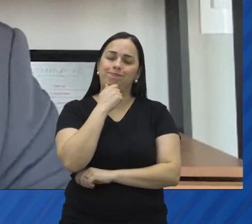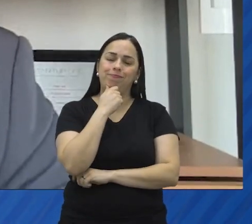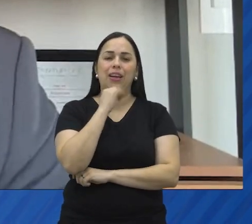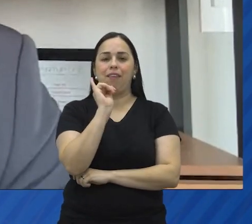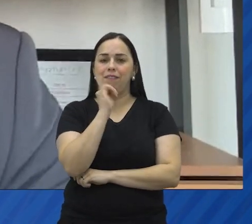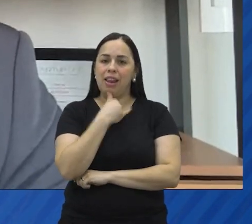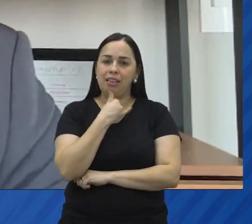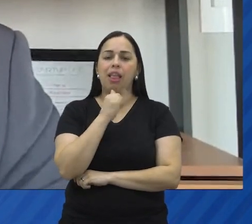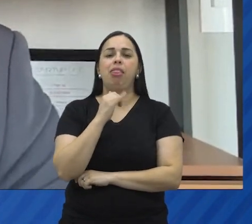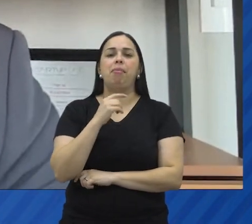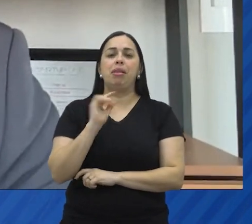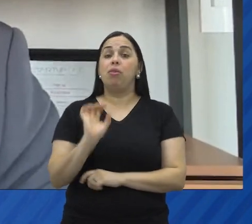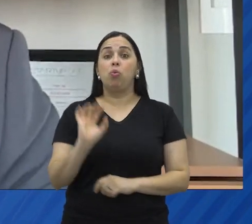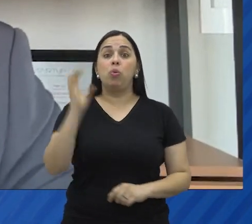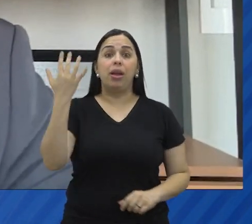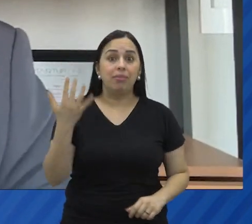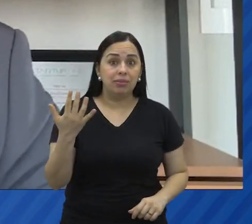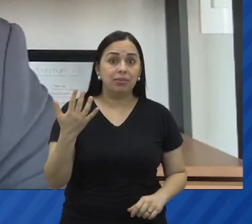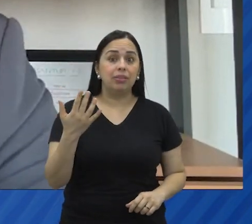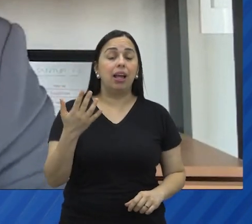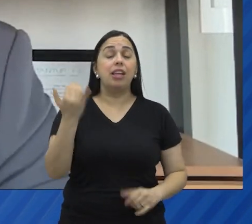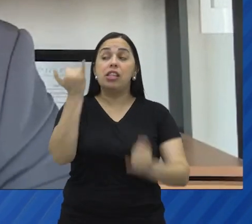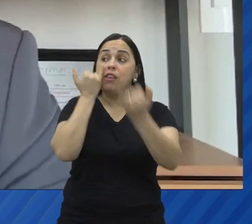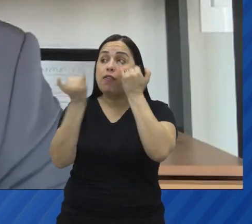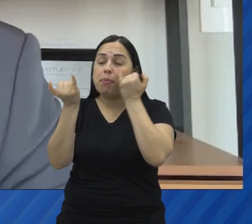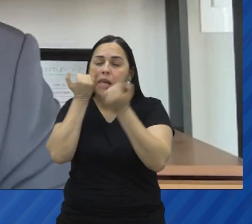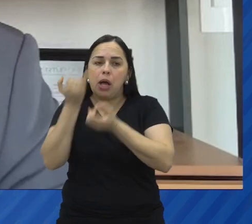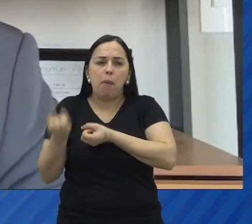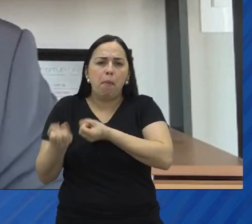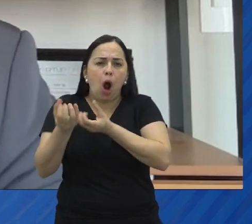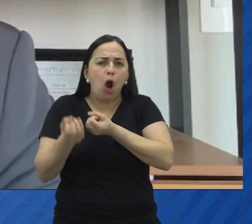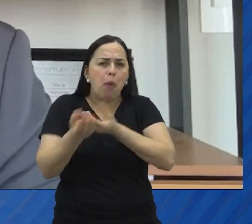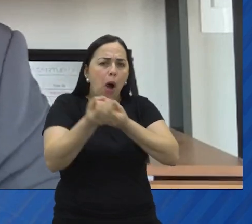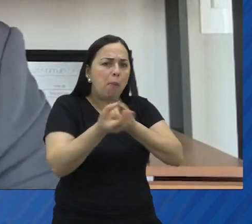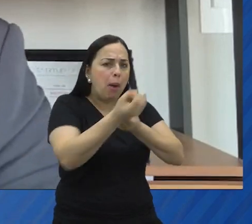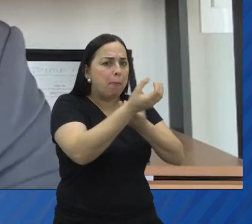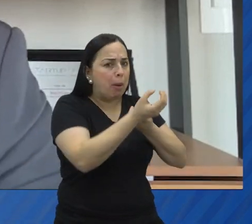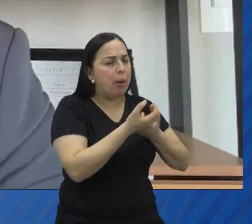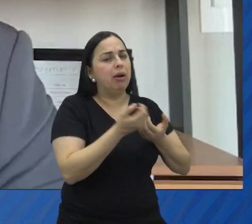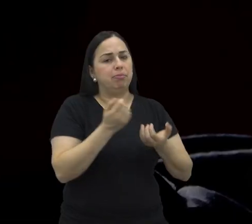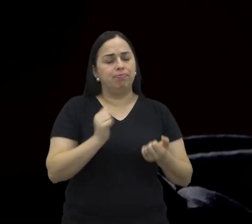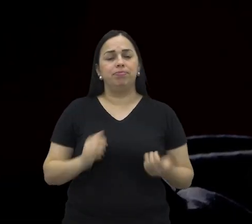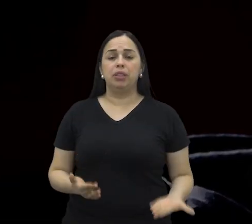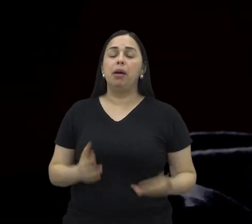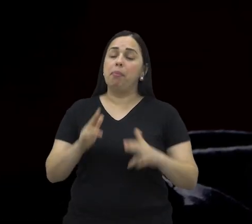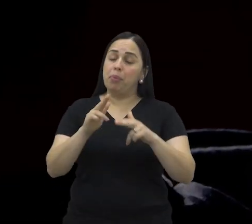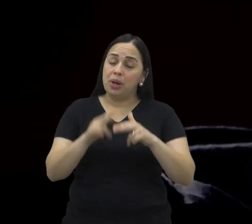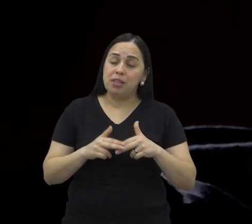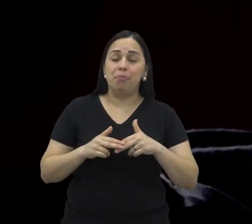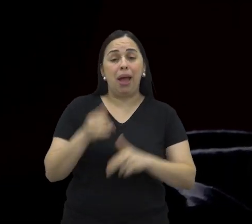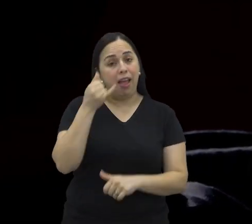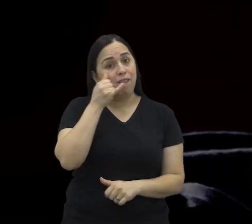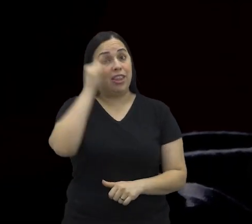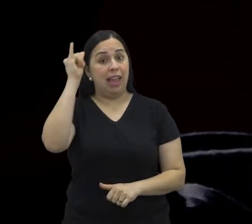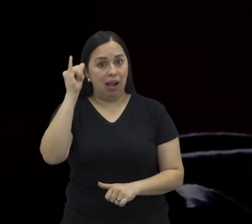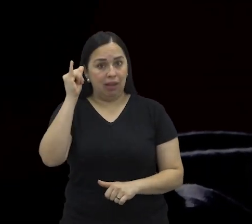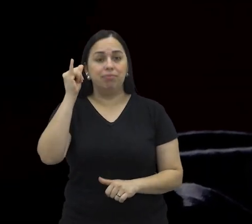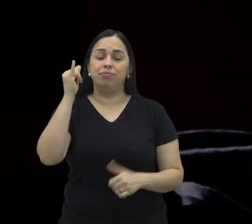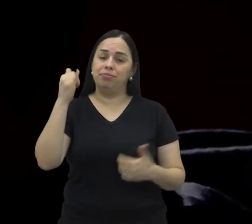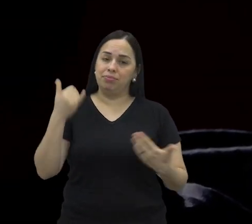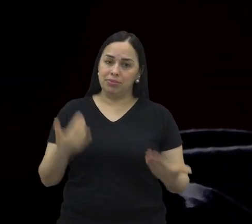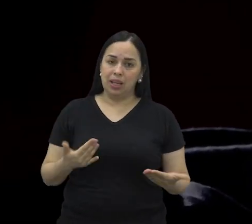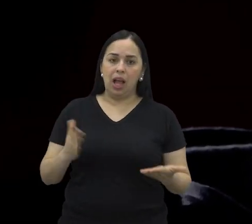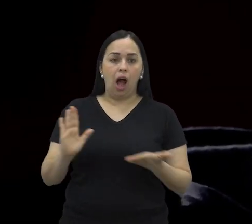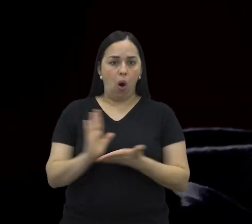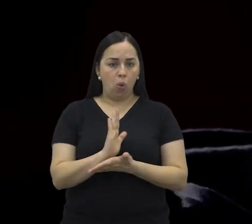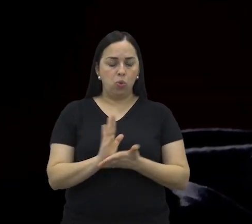essas bases com cartões de crédito são vendidas de forma muito acessível. Para se prevenir dos crimes no meio